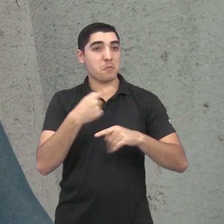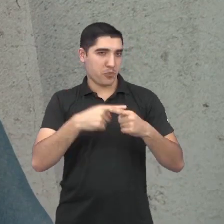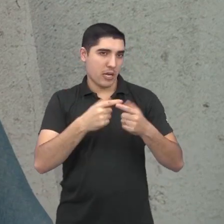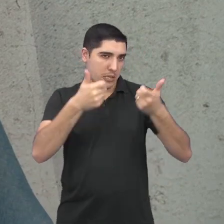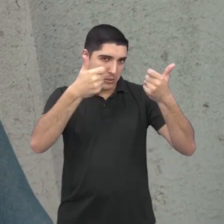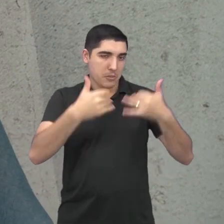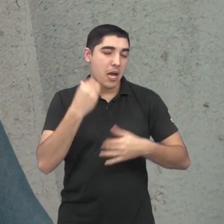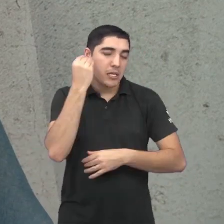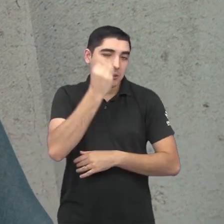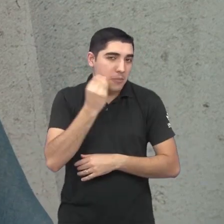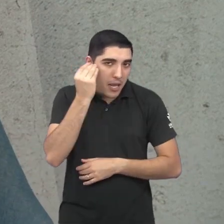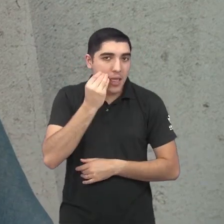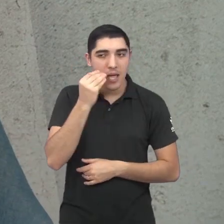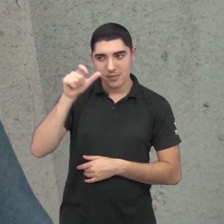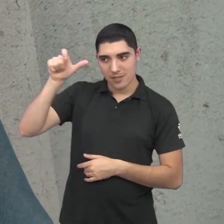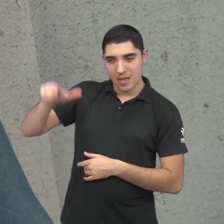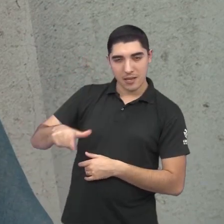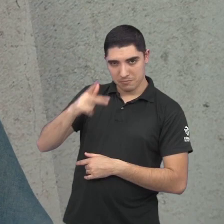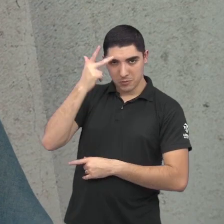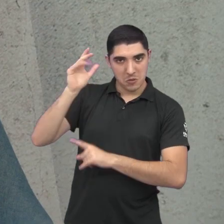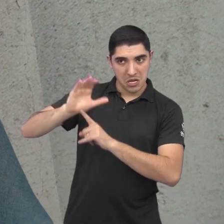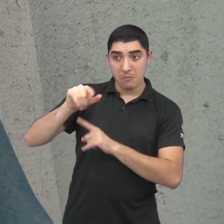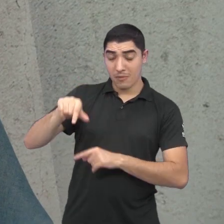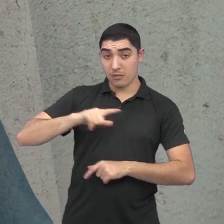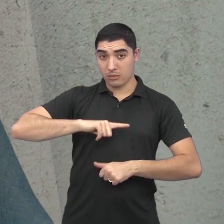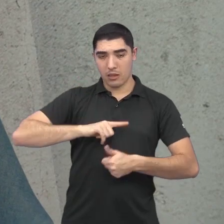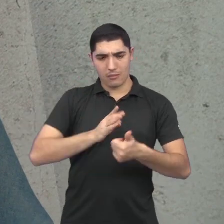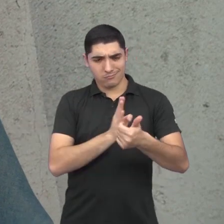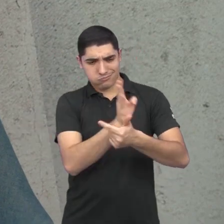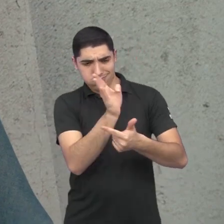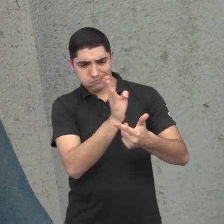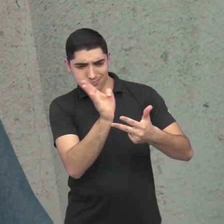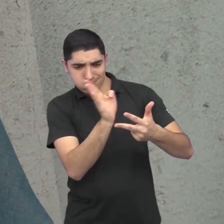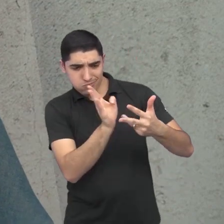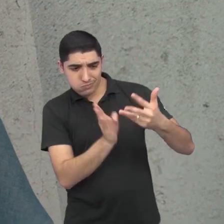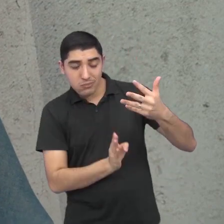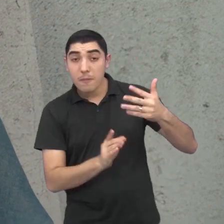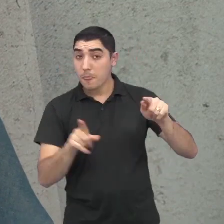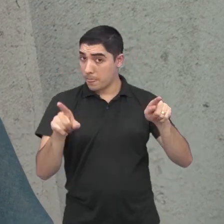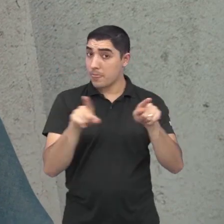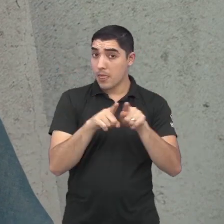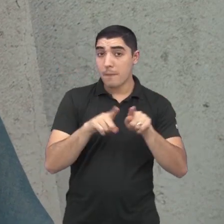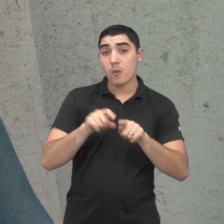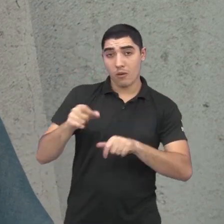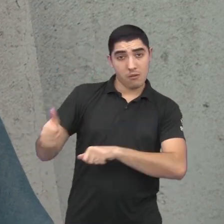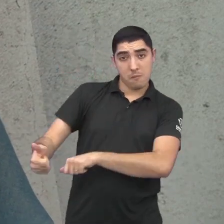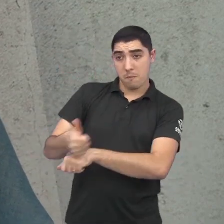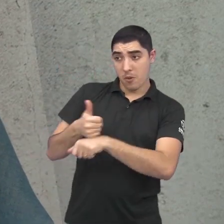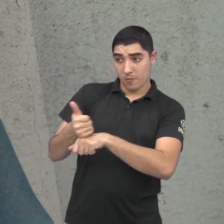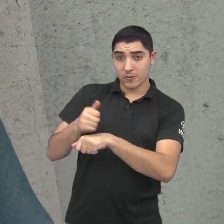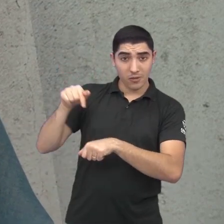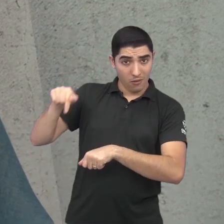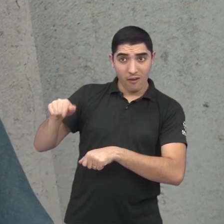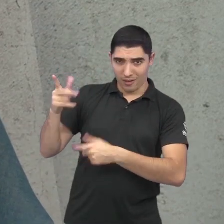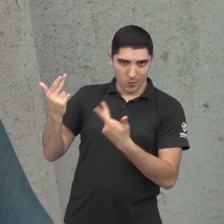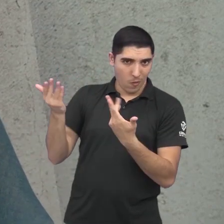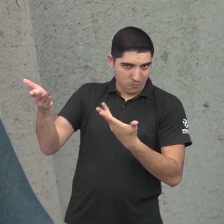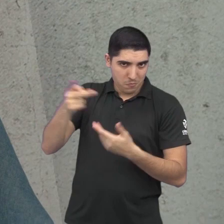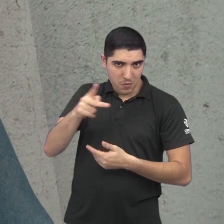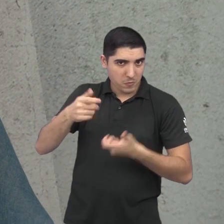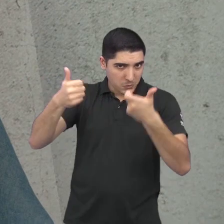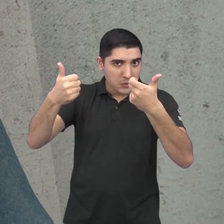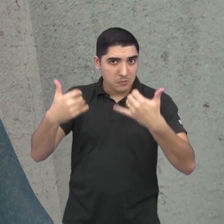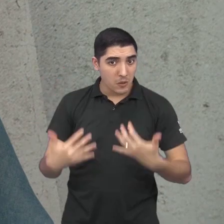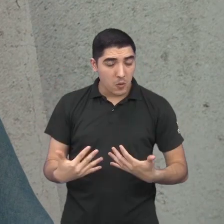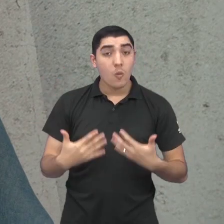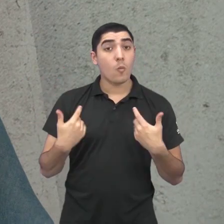falando da experiência, né, já que essa experiência do usuário é um universo bem amplo, o mesmo acontece com a carreira de UX Design, como o professor está contando